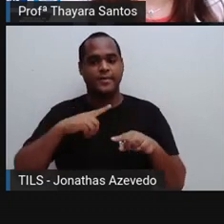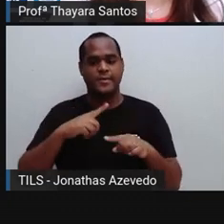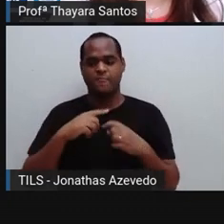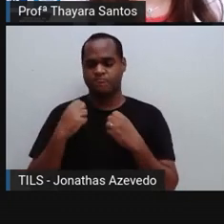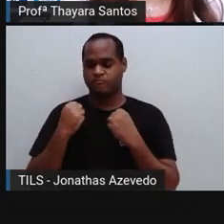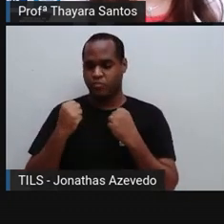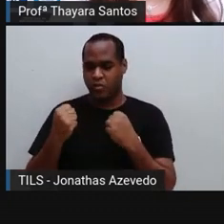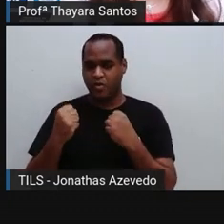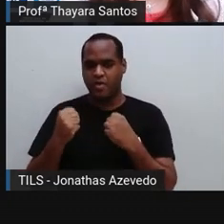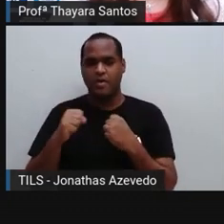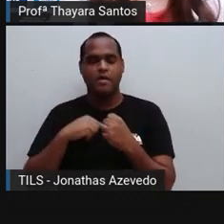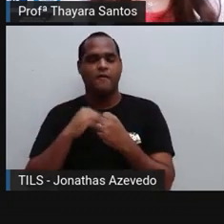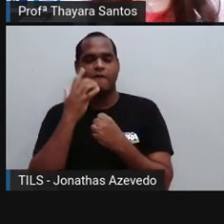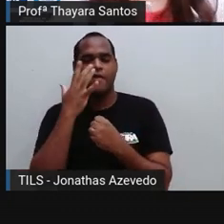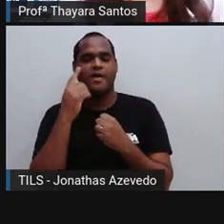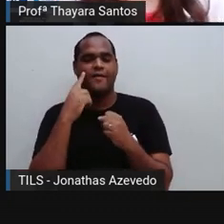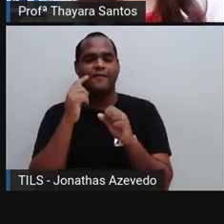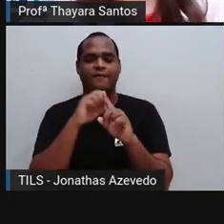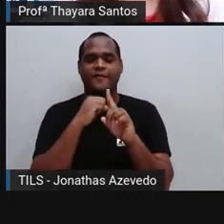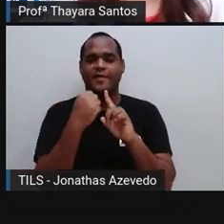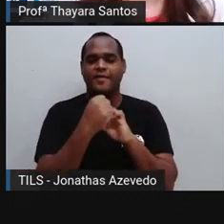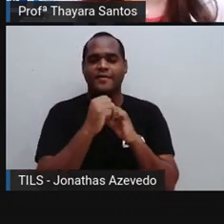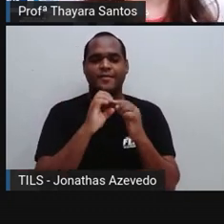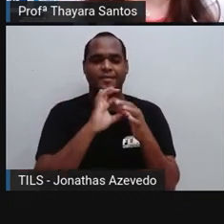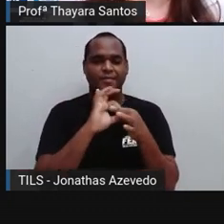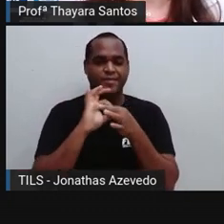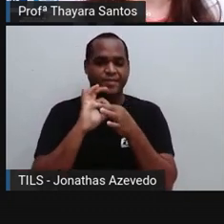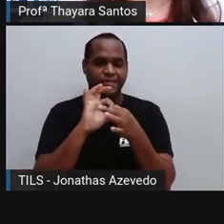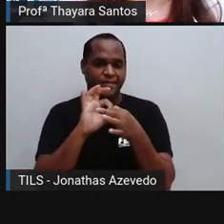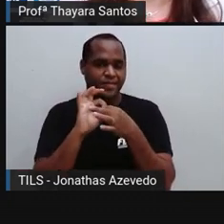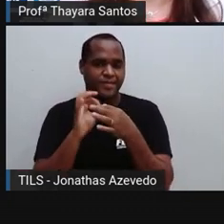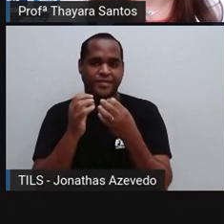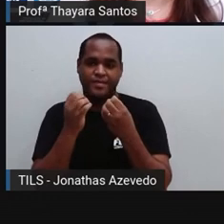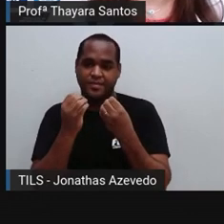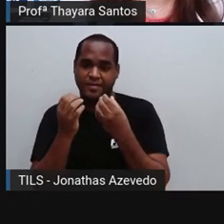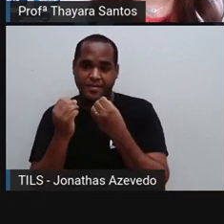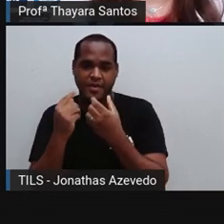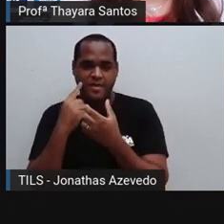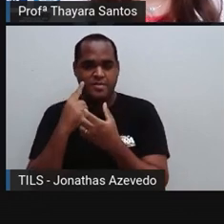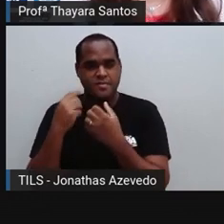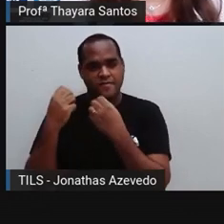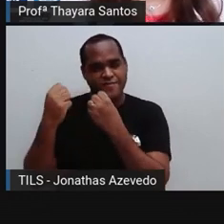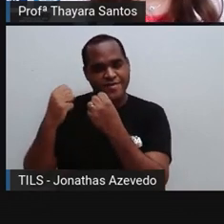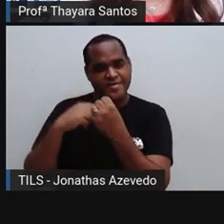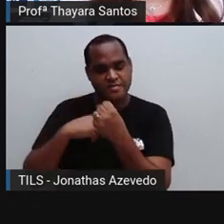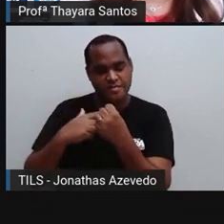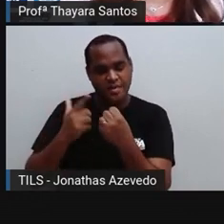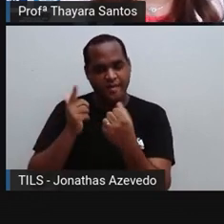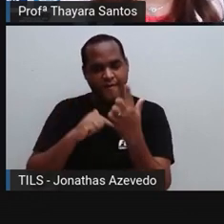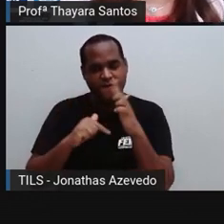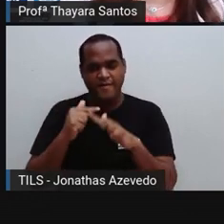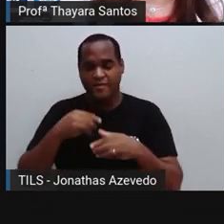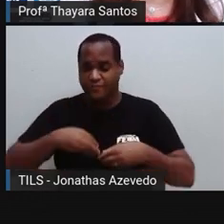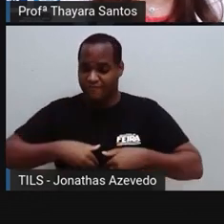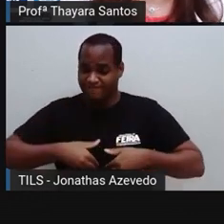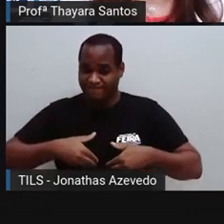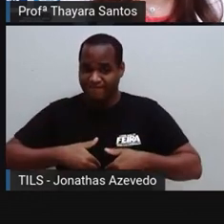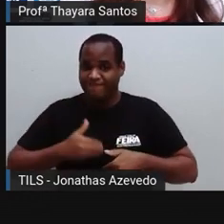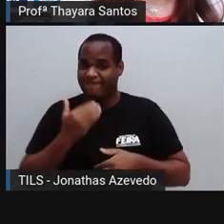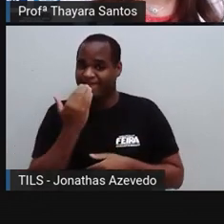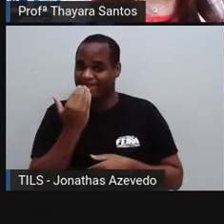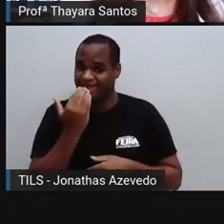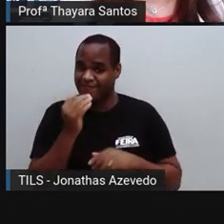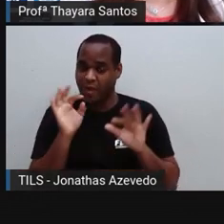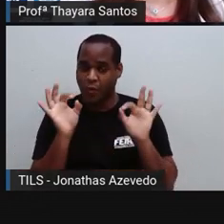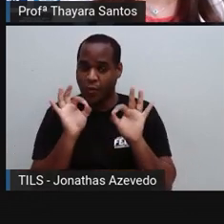poder, facilidade de se relacionar socialmente, sensação de força e disposição, falta de apetite e também